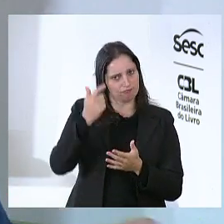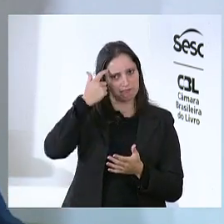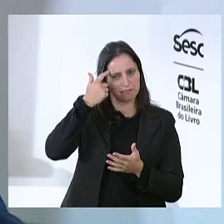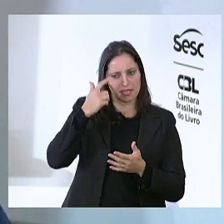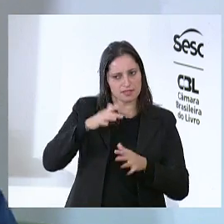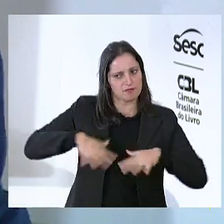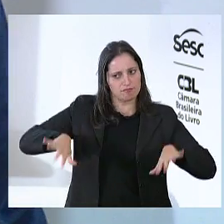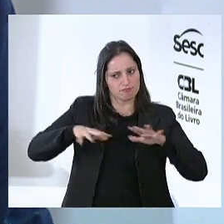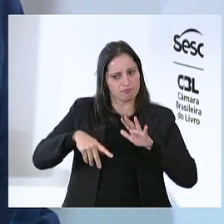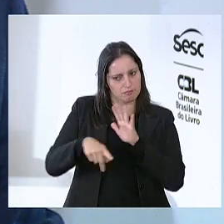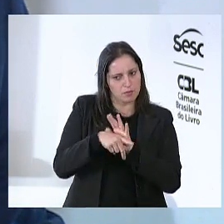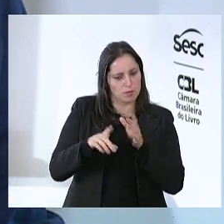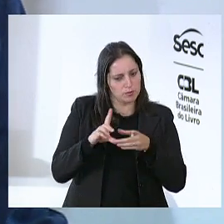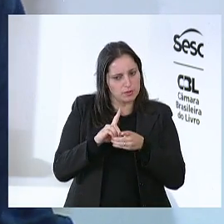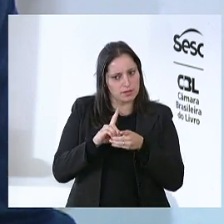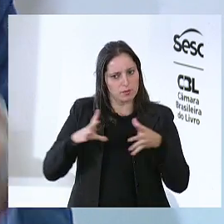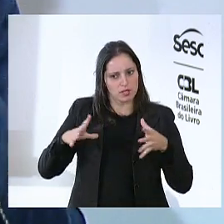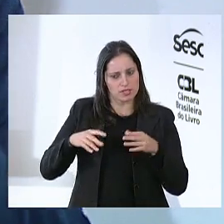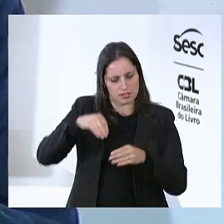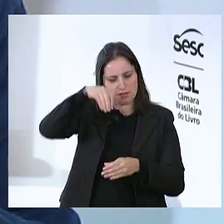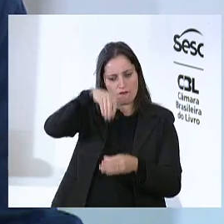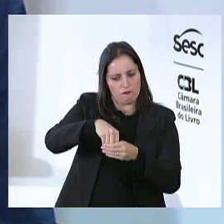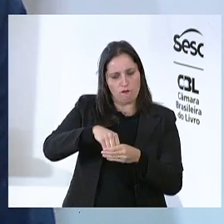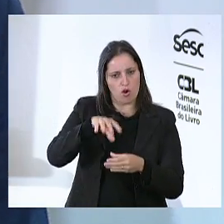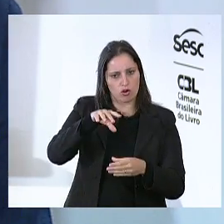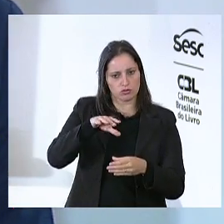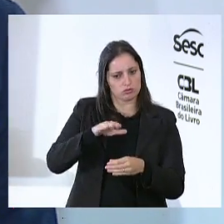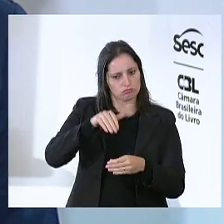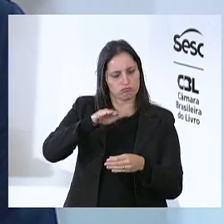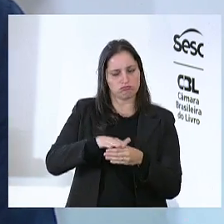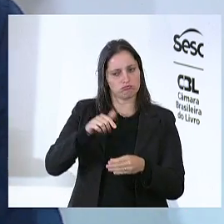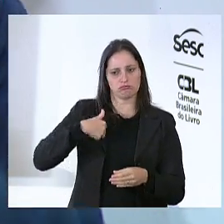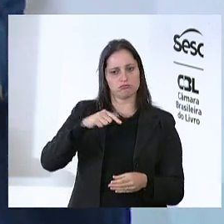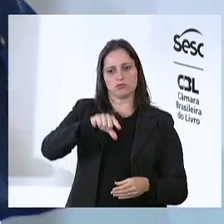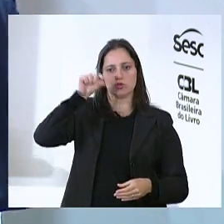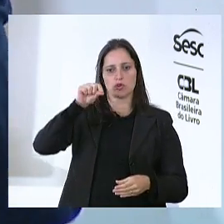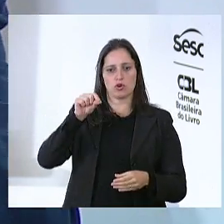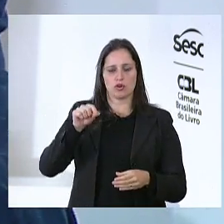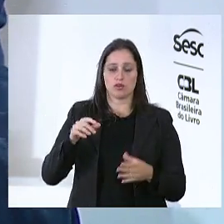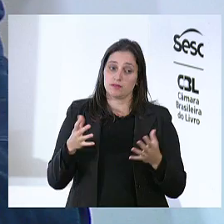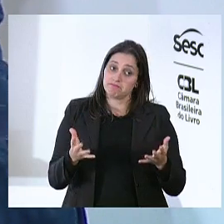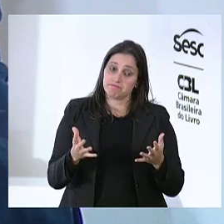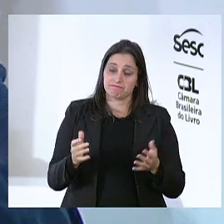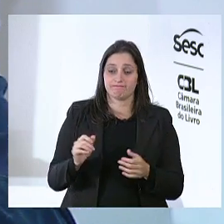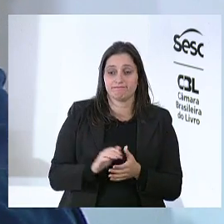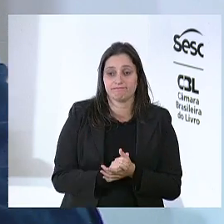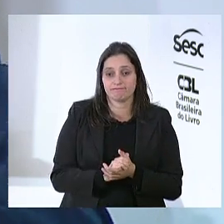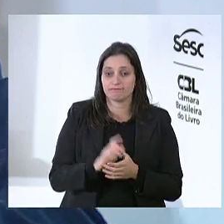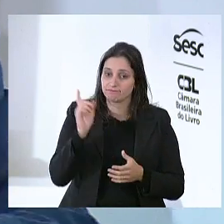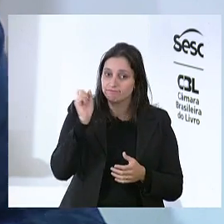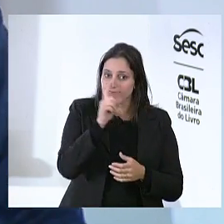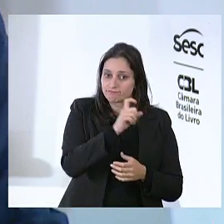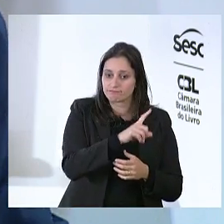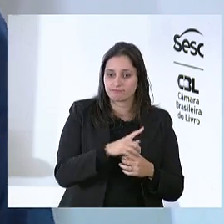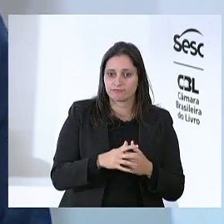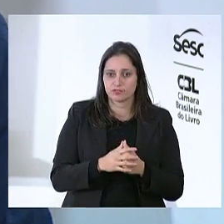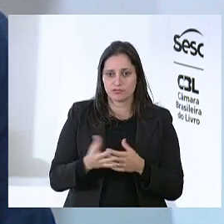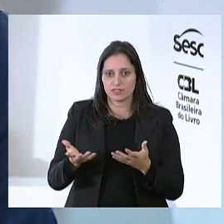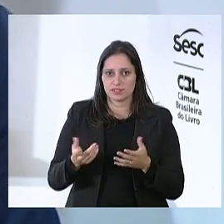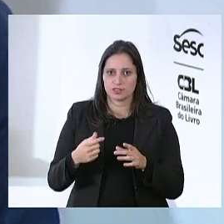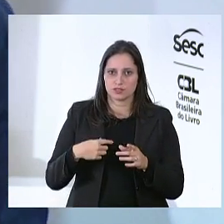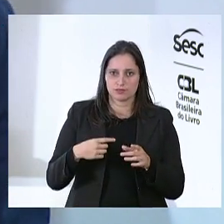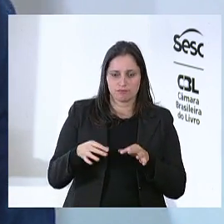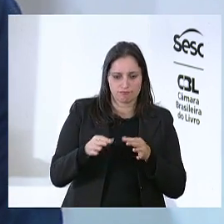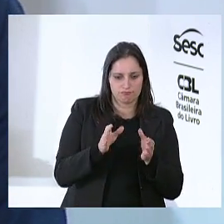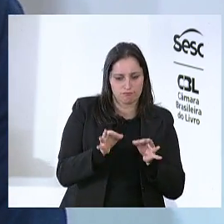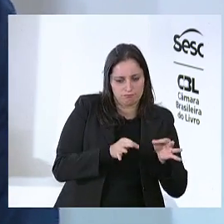2 ou a cada 4 anos. Para mim, eu volto a esse argumento, né? Enquanto você não democratizar os processos econômicos, você esquece.